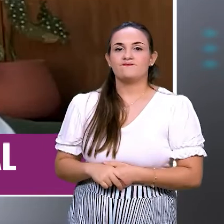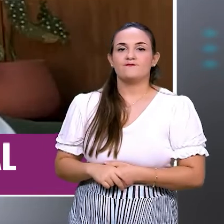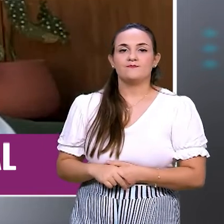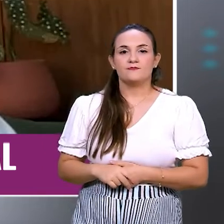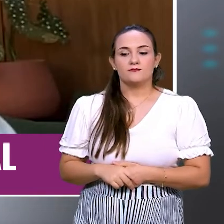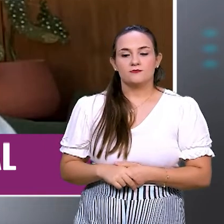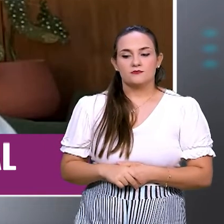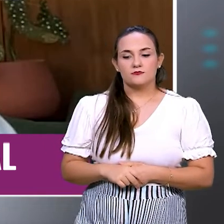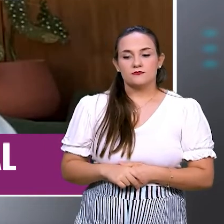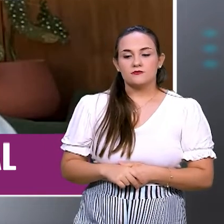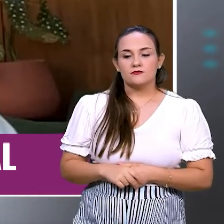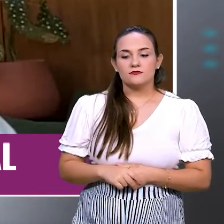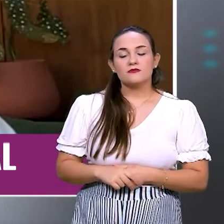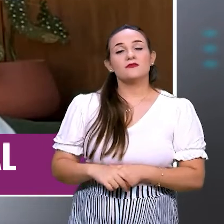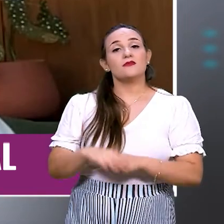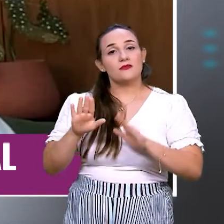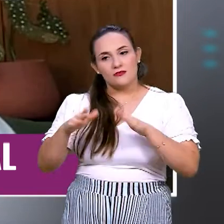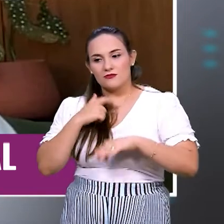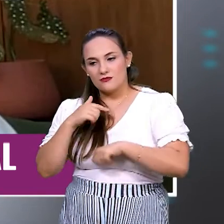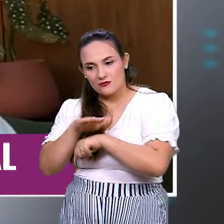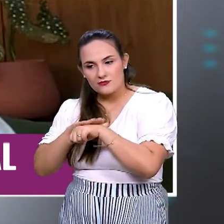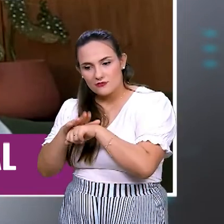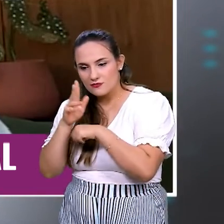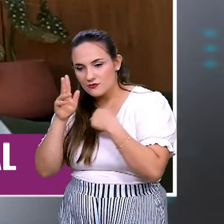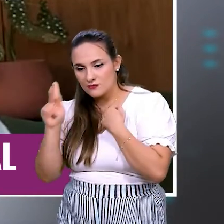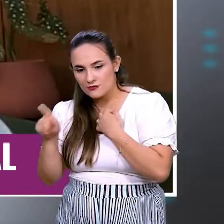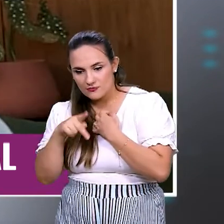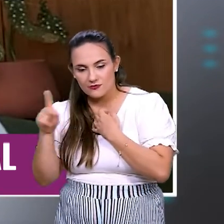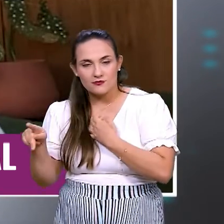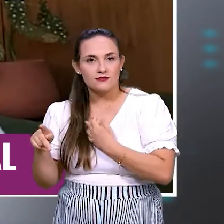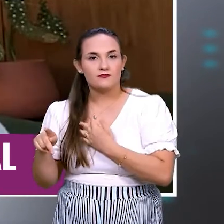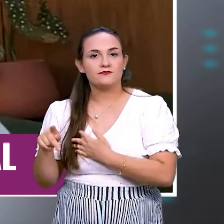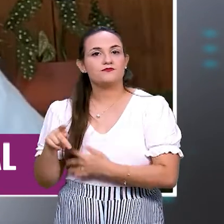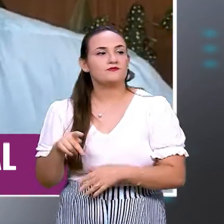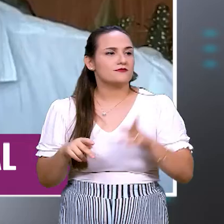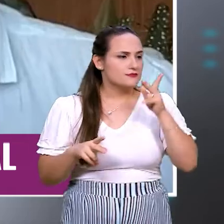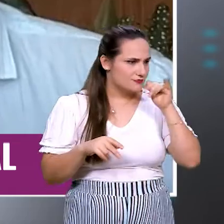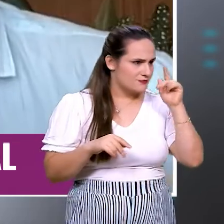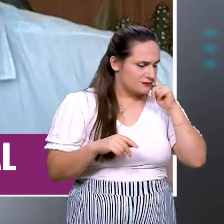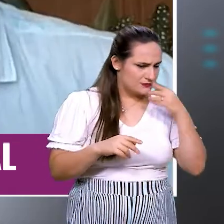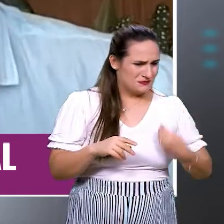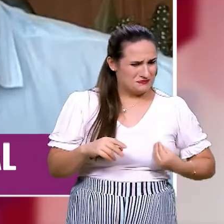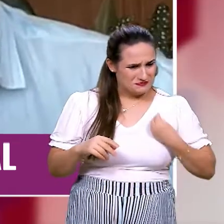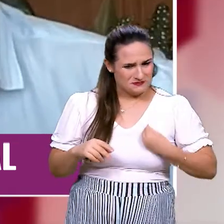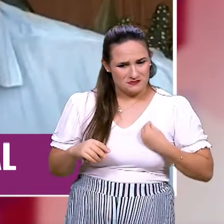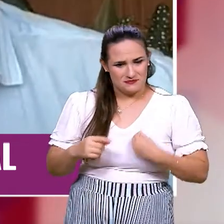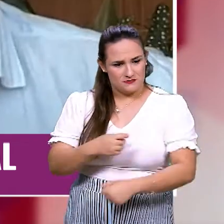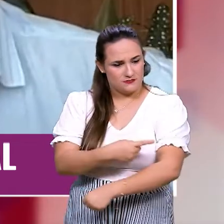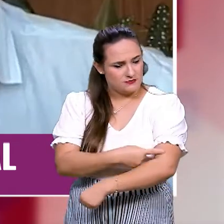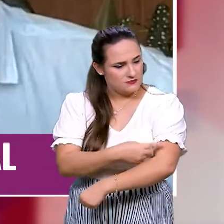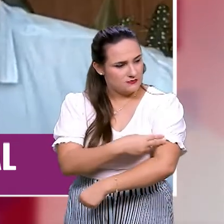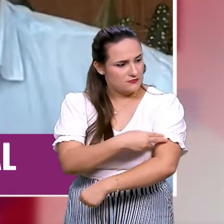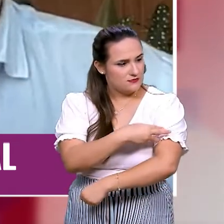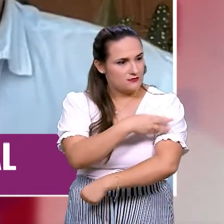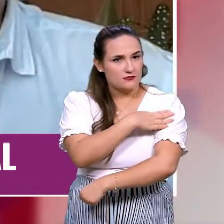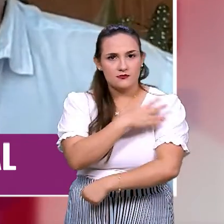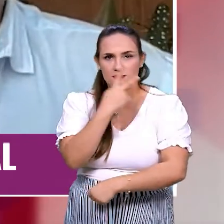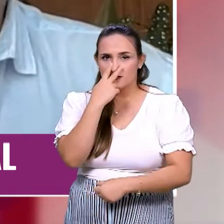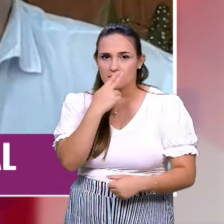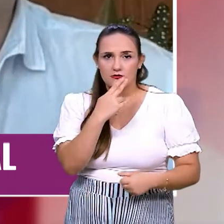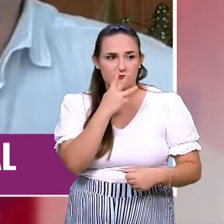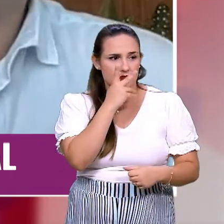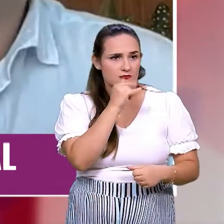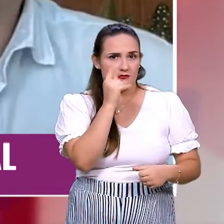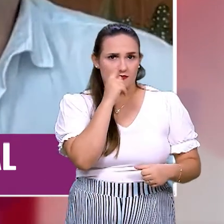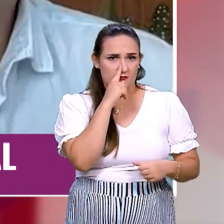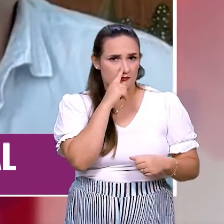que, eu converso com os professores, então eu sei que nos anos iniciais os pais são sempre muito presentes, sempre vão, aí a criança vai